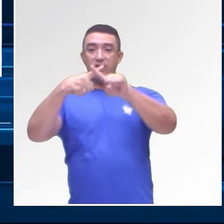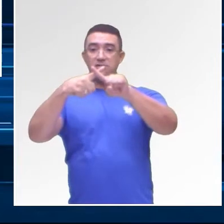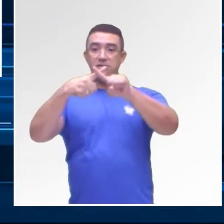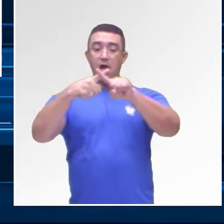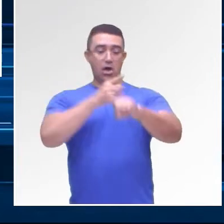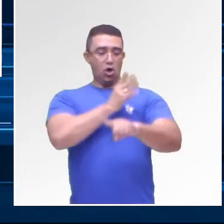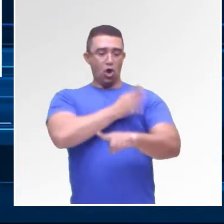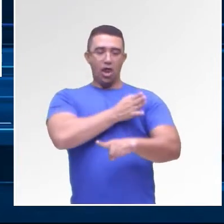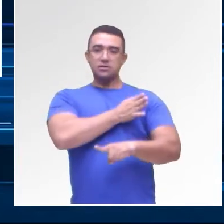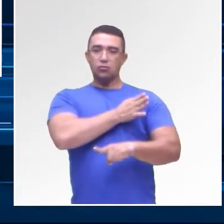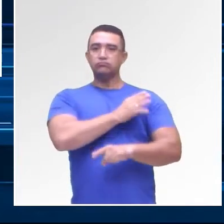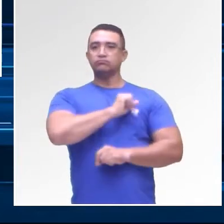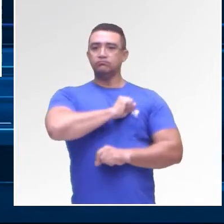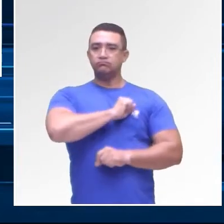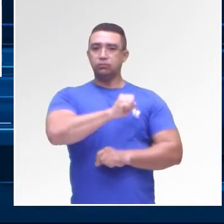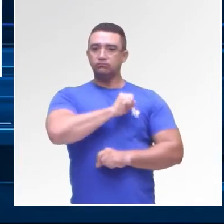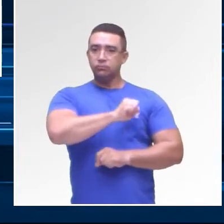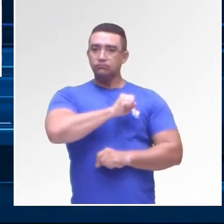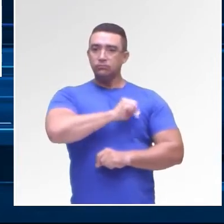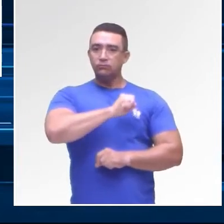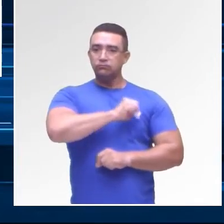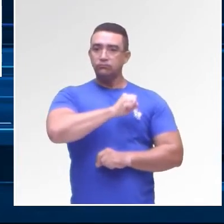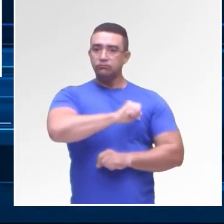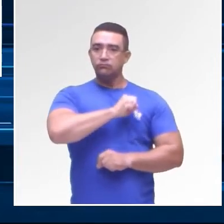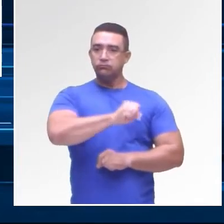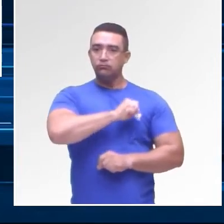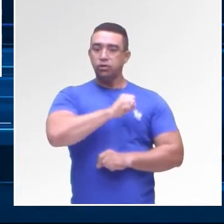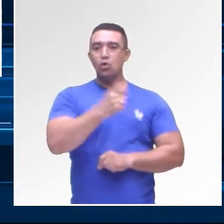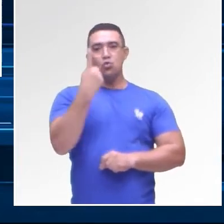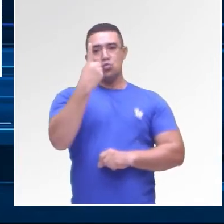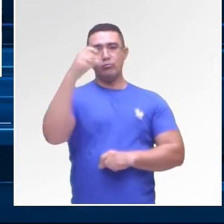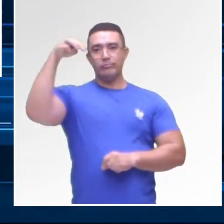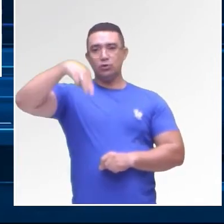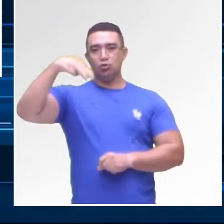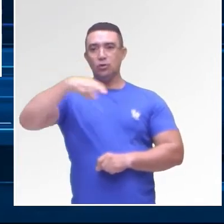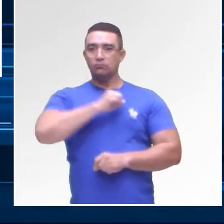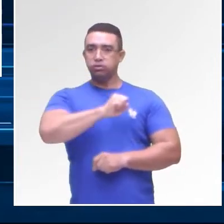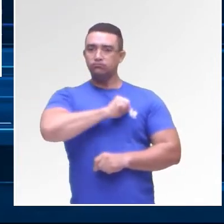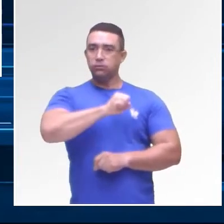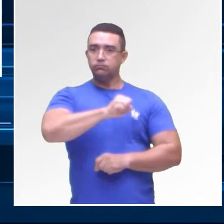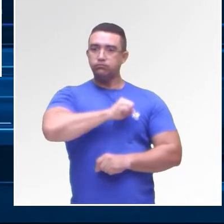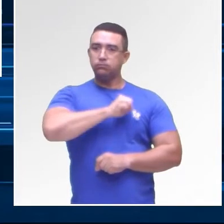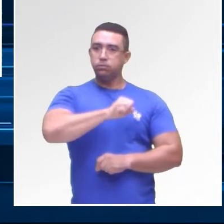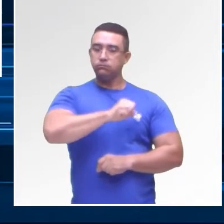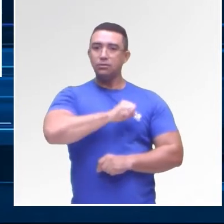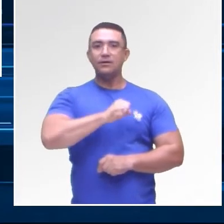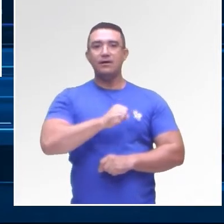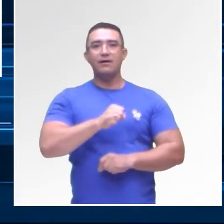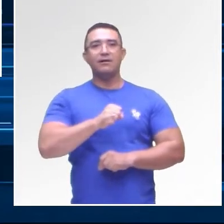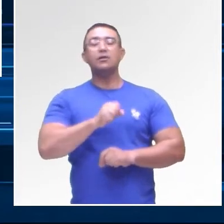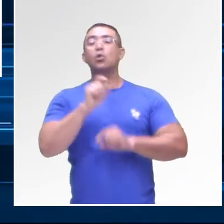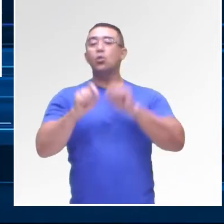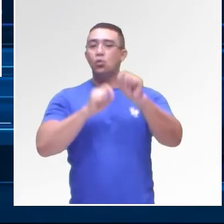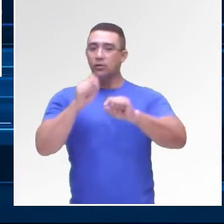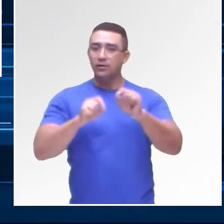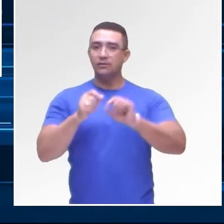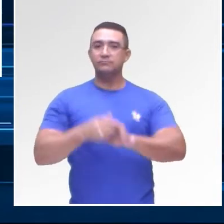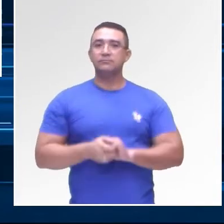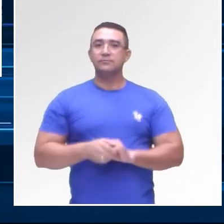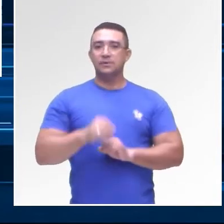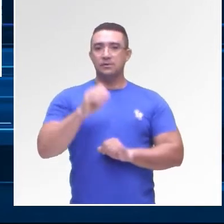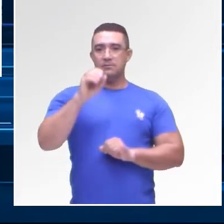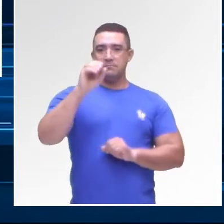nosso coração bate no intervalo de 1 minuto. Tanto é que a unidade de valor é